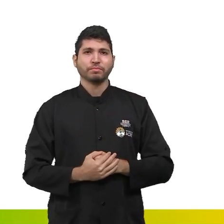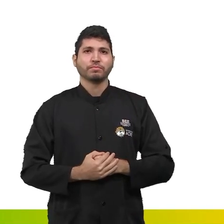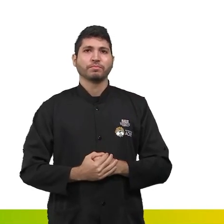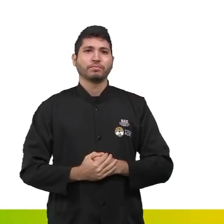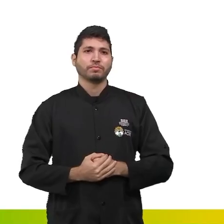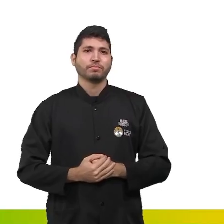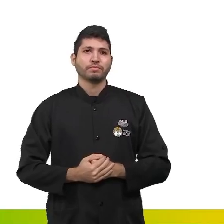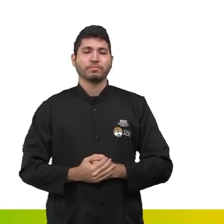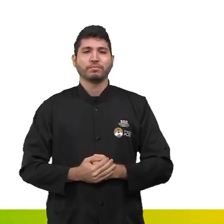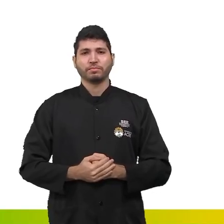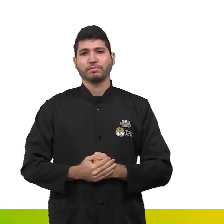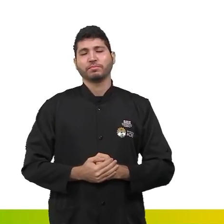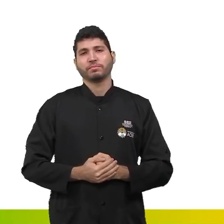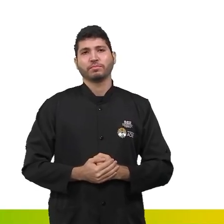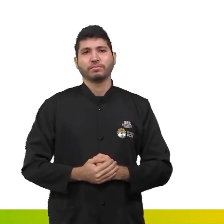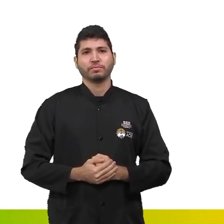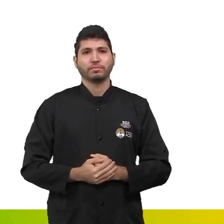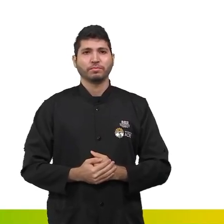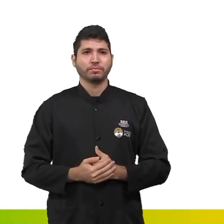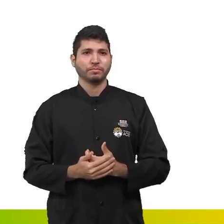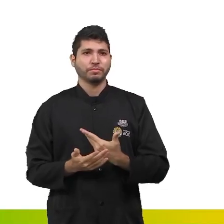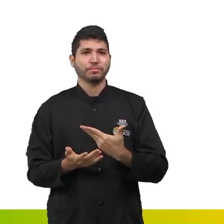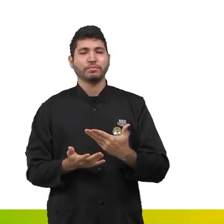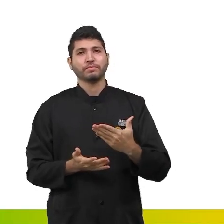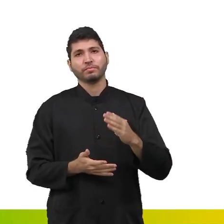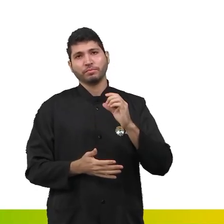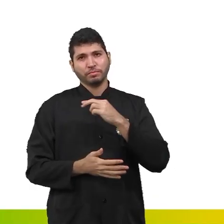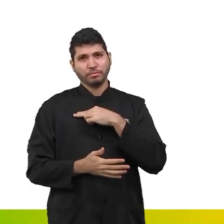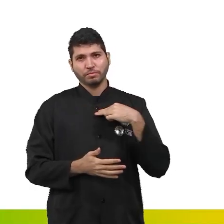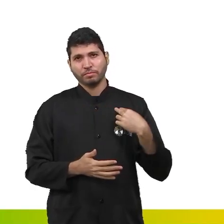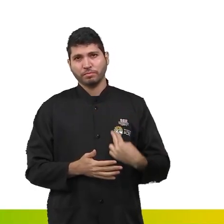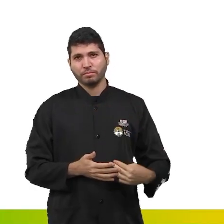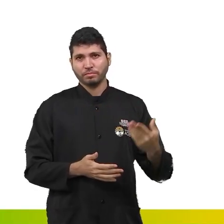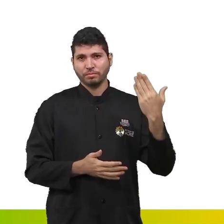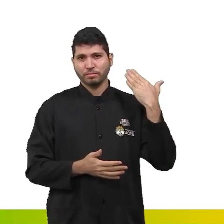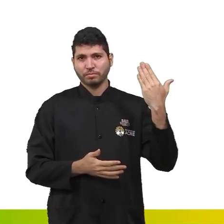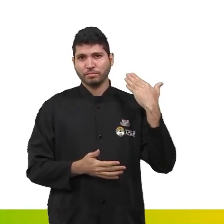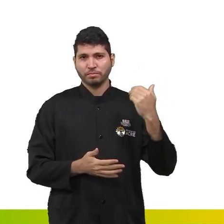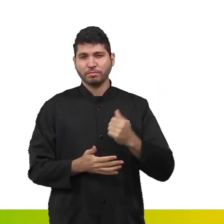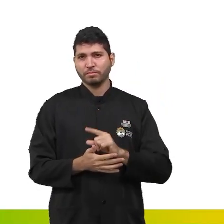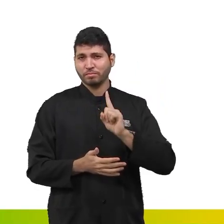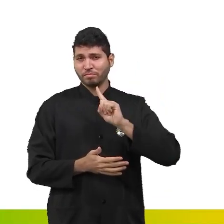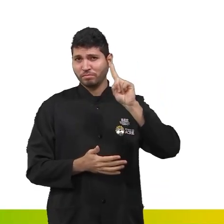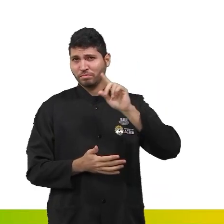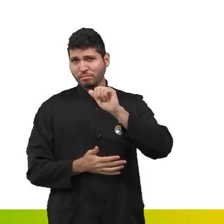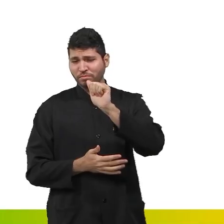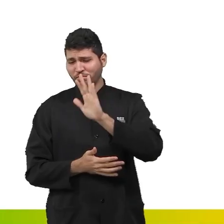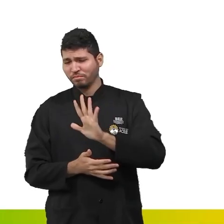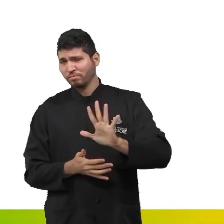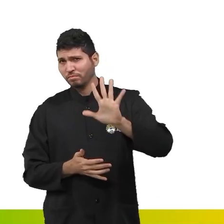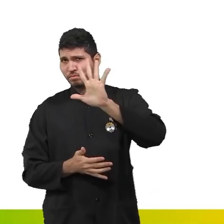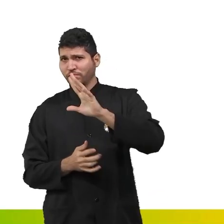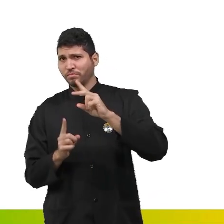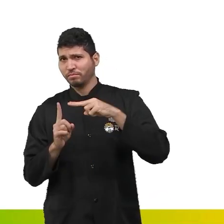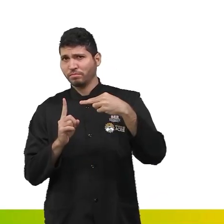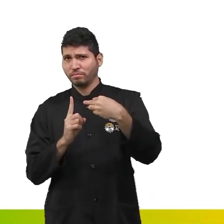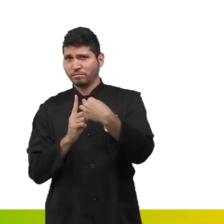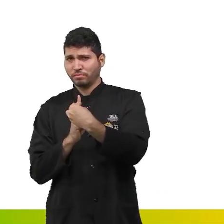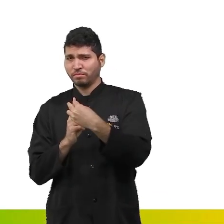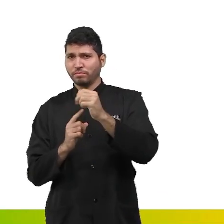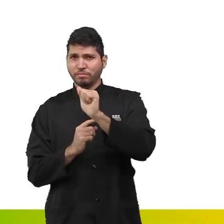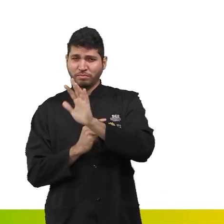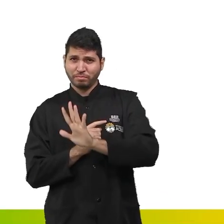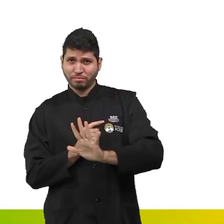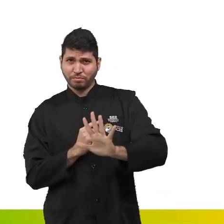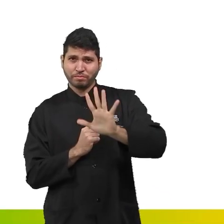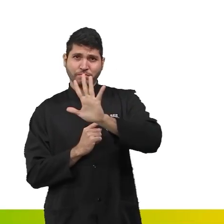temos aí, por exemplo, a China antiga, que é bem mais na Ásia, né? Então aí é uma perspectiva bem